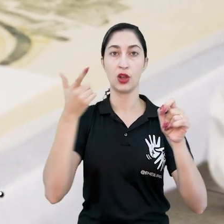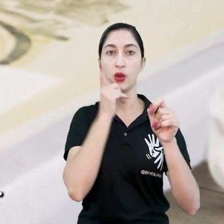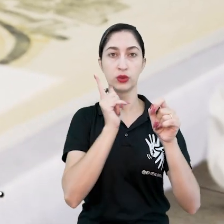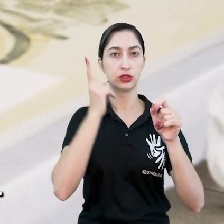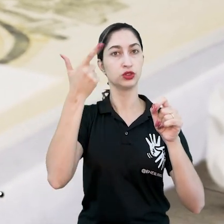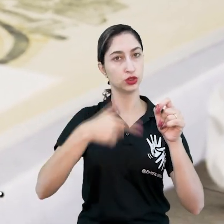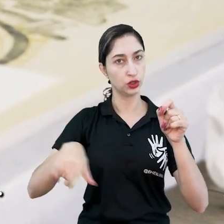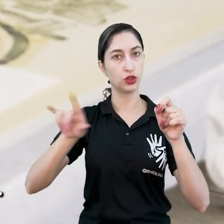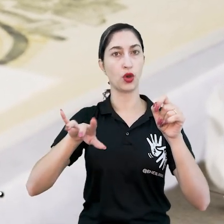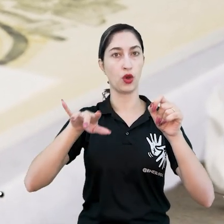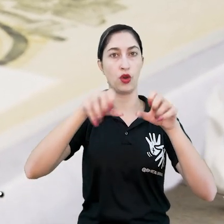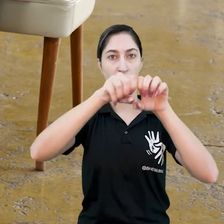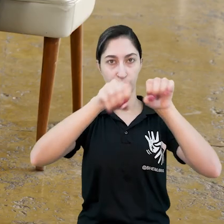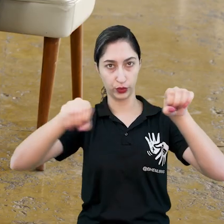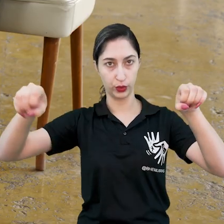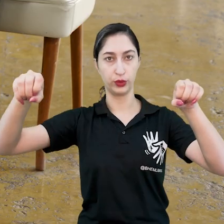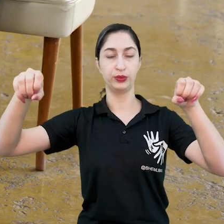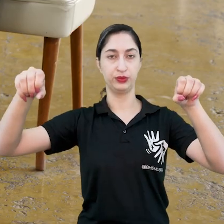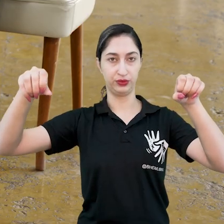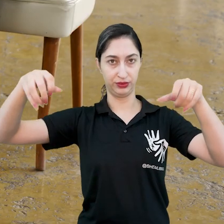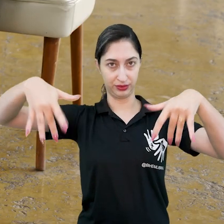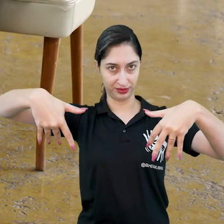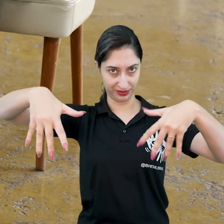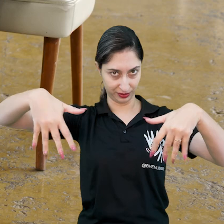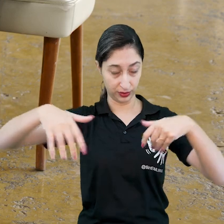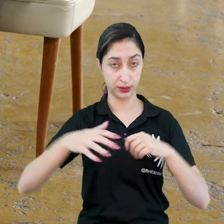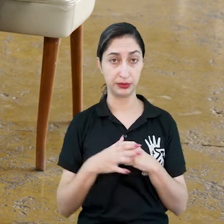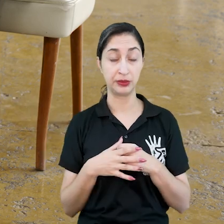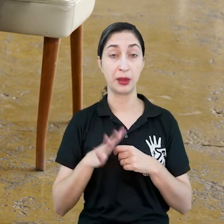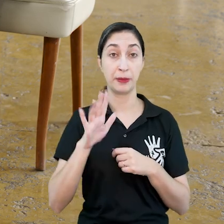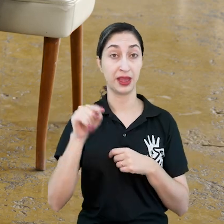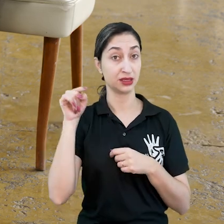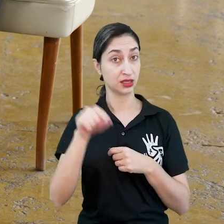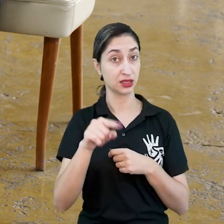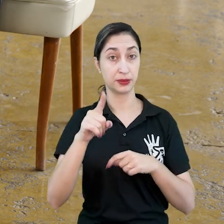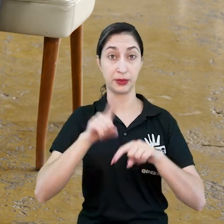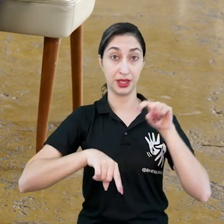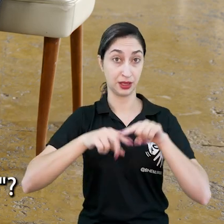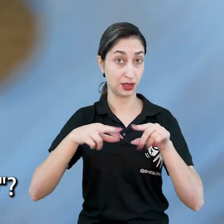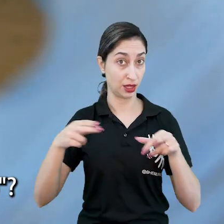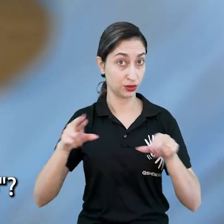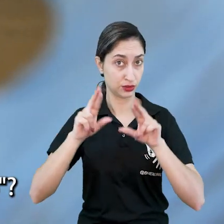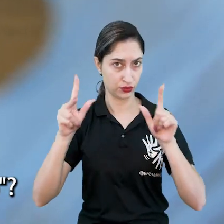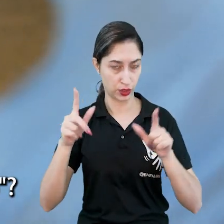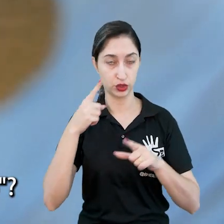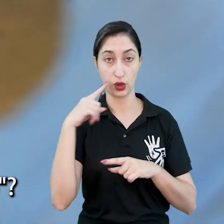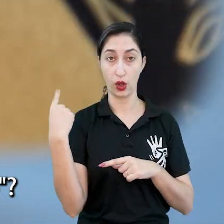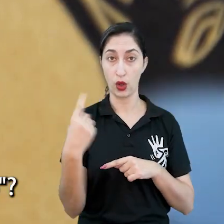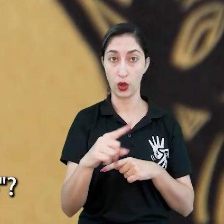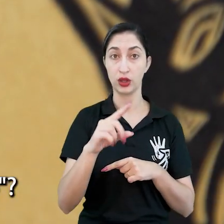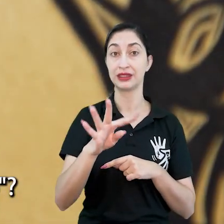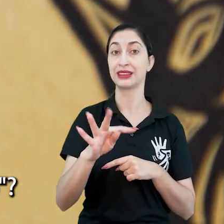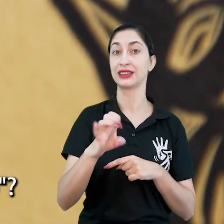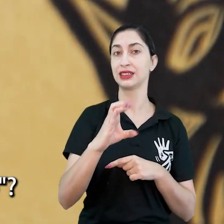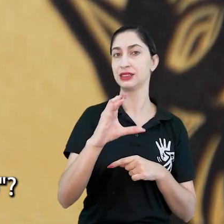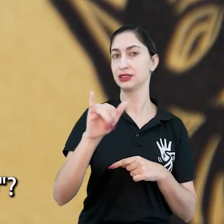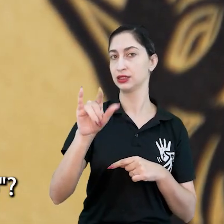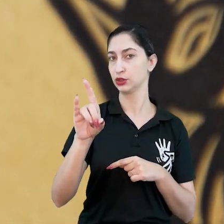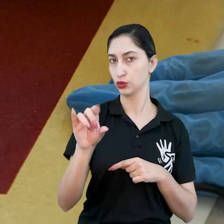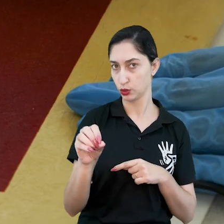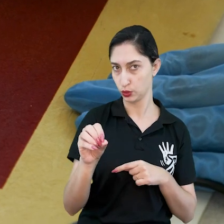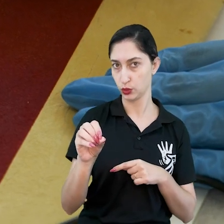ser penduradas. A maior surpresa é justamente o material. É um material inédito, primeiro, porque ele chama tecido não